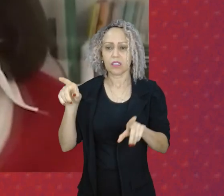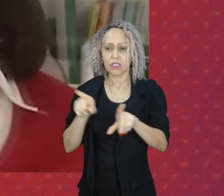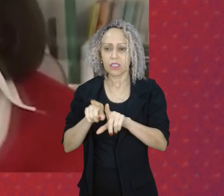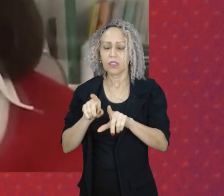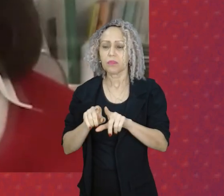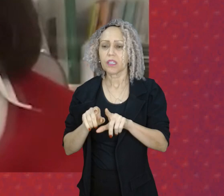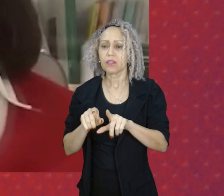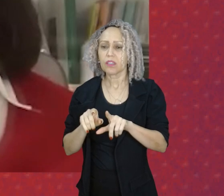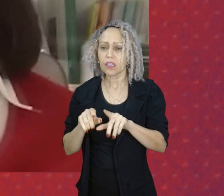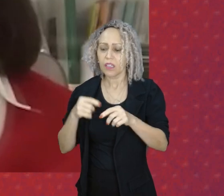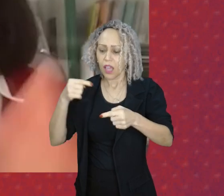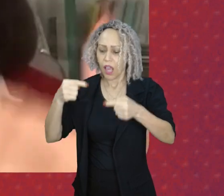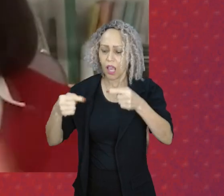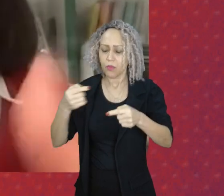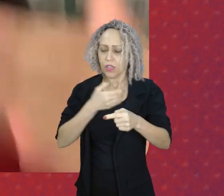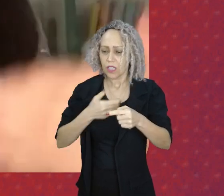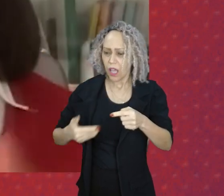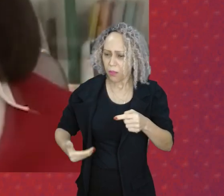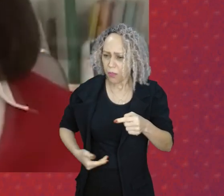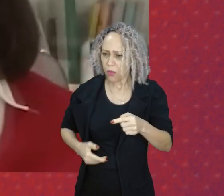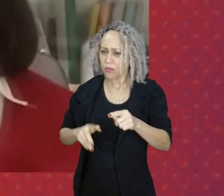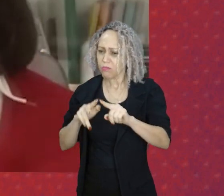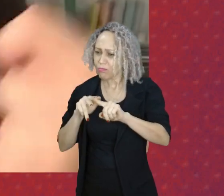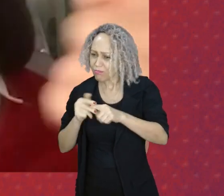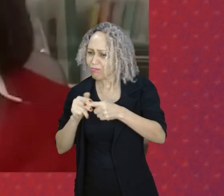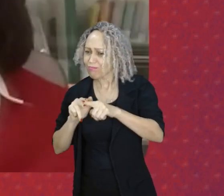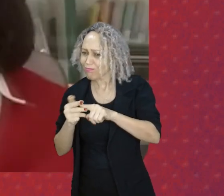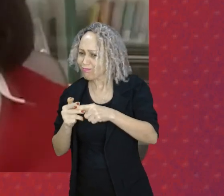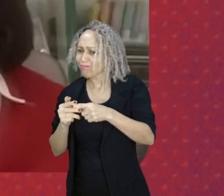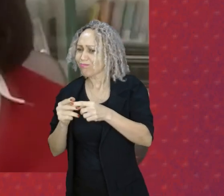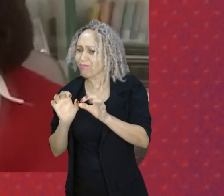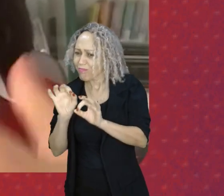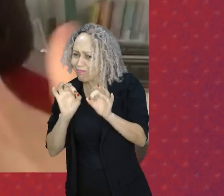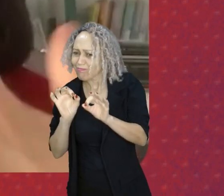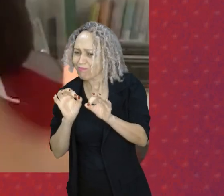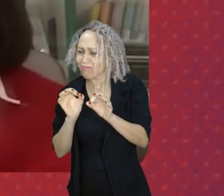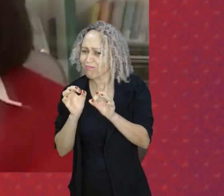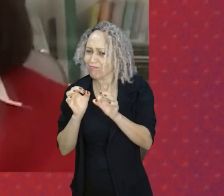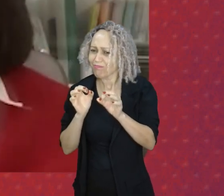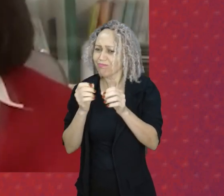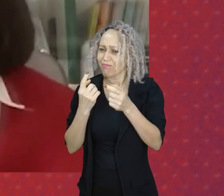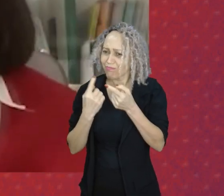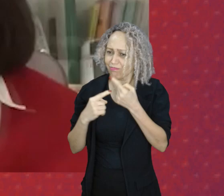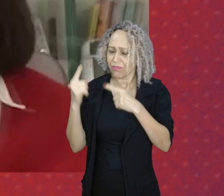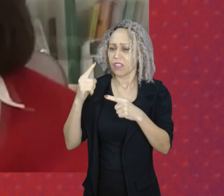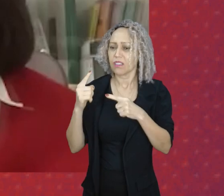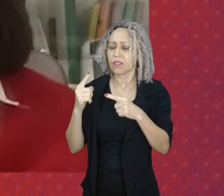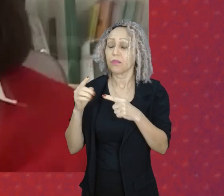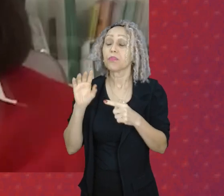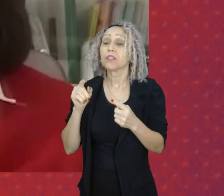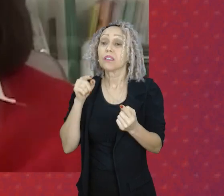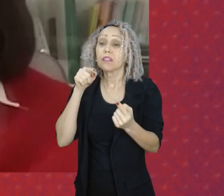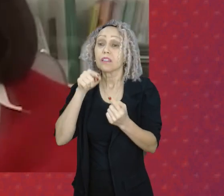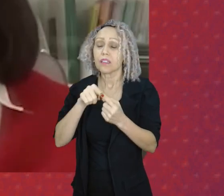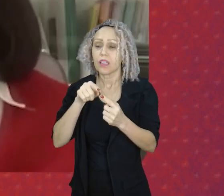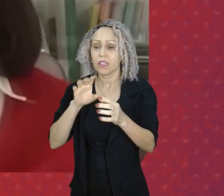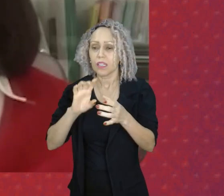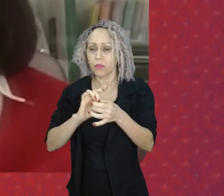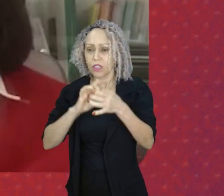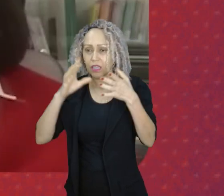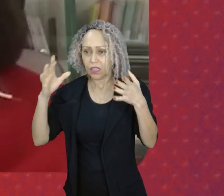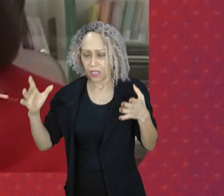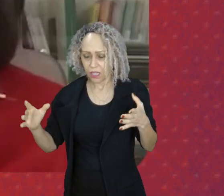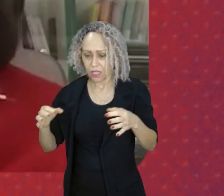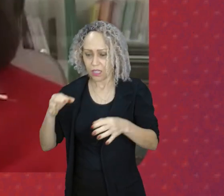aperfeiçoamento da política pública a partir dos princípios da democracia, da justiça social e da garantia plena